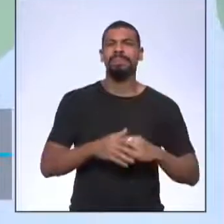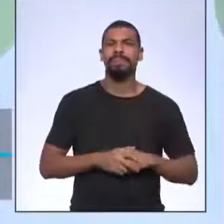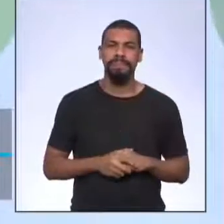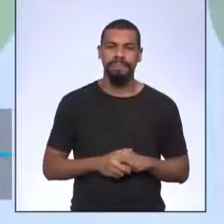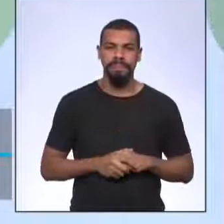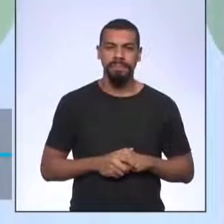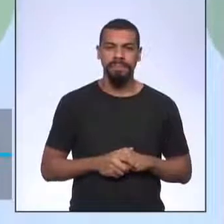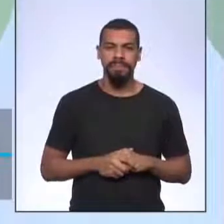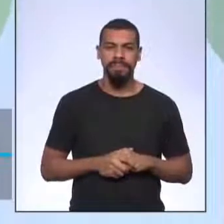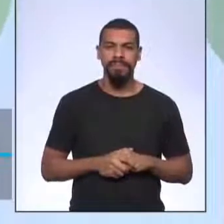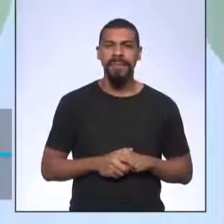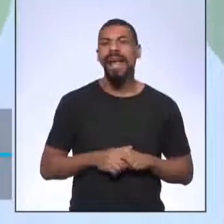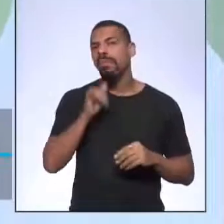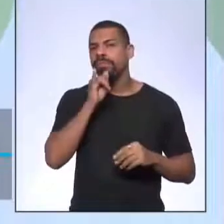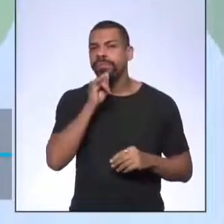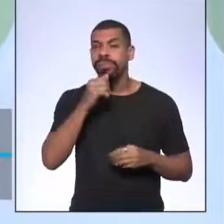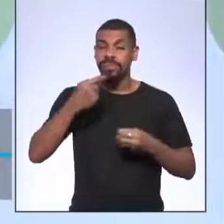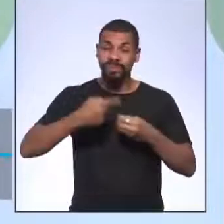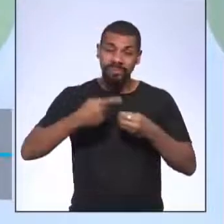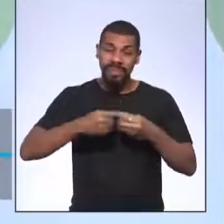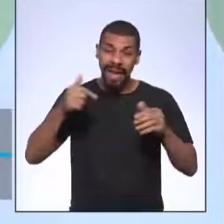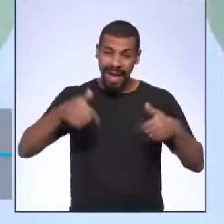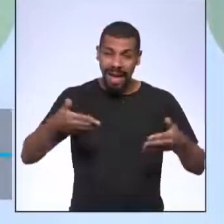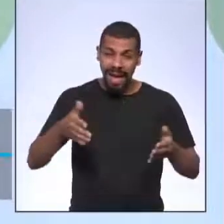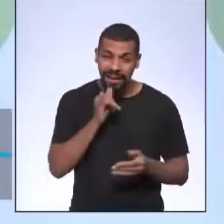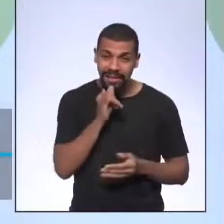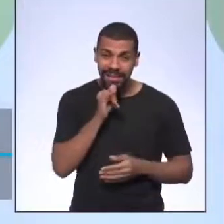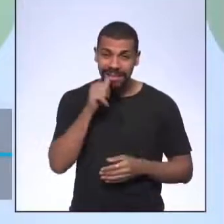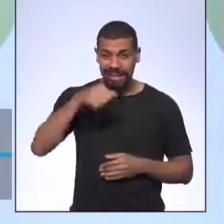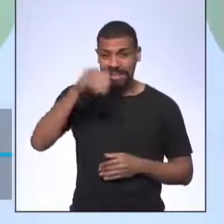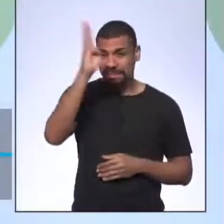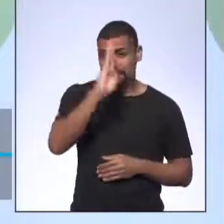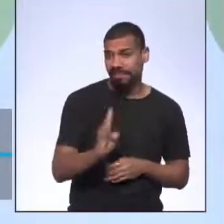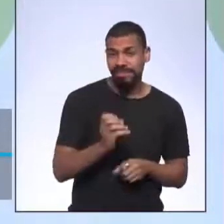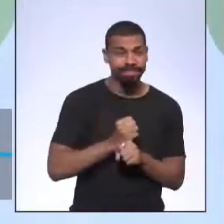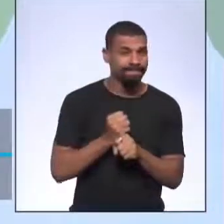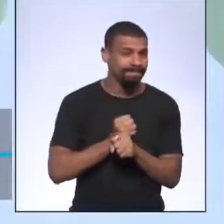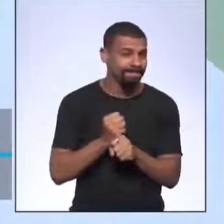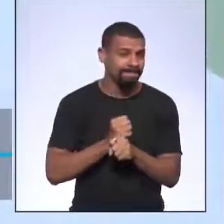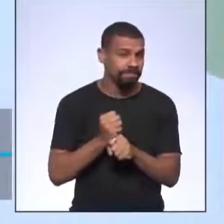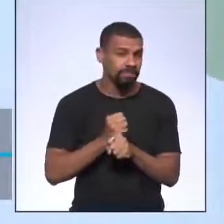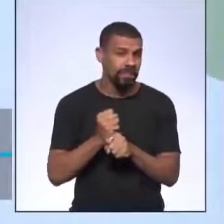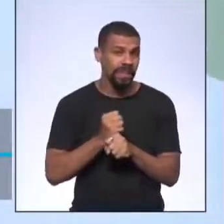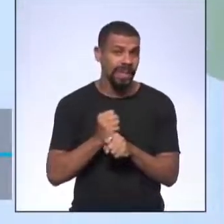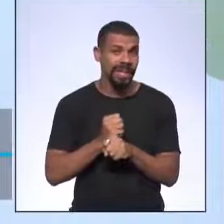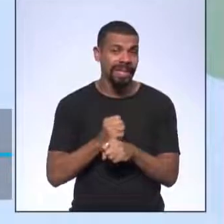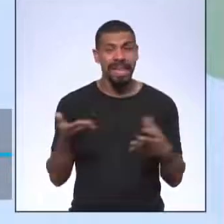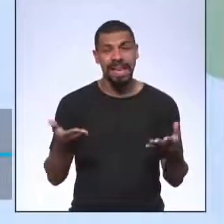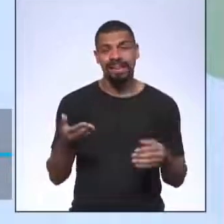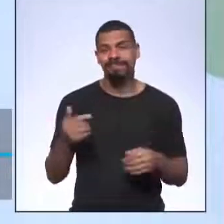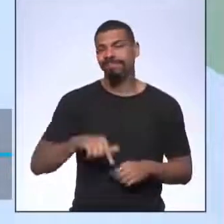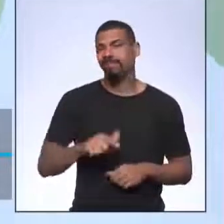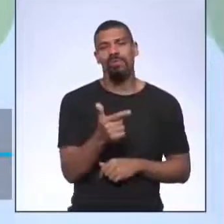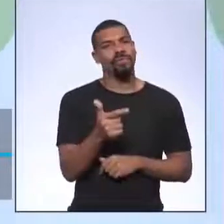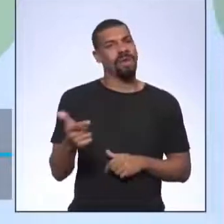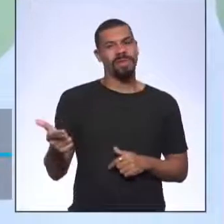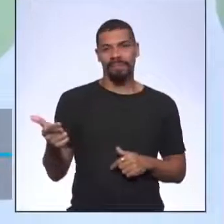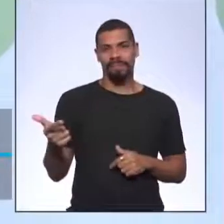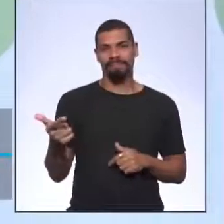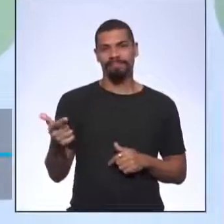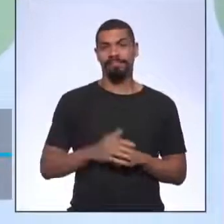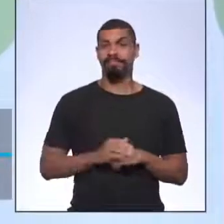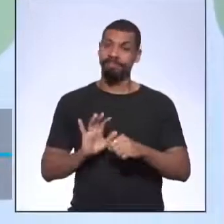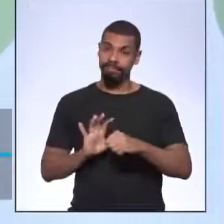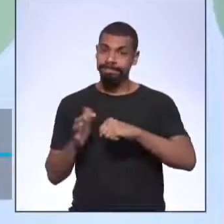pessoas infelizmente neste ano né gente por conta da pandemia né esse e infelizmente o senhor não vai acontecer porém